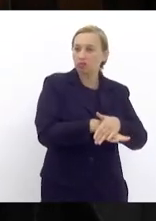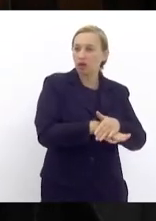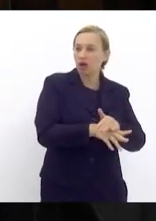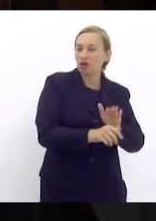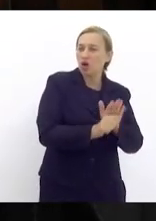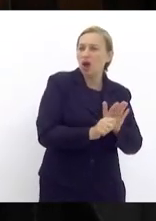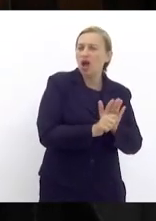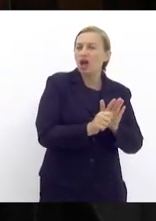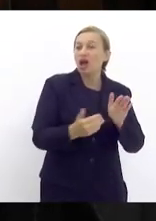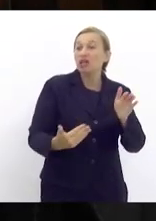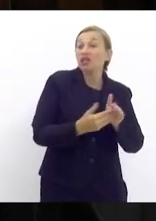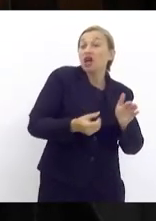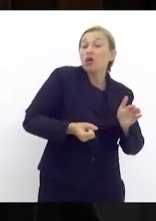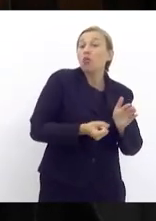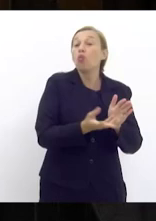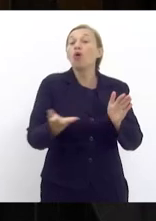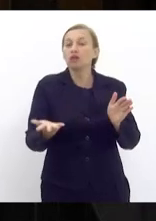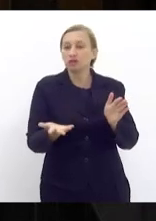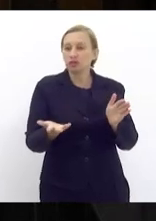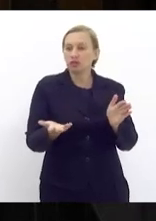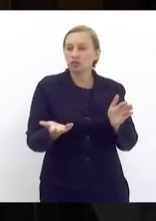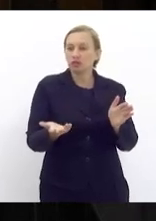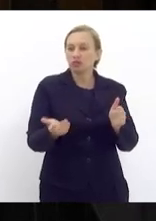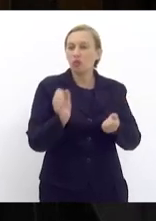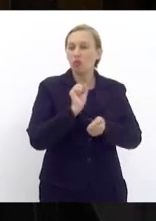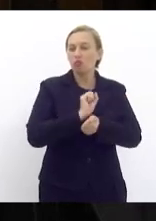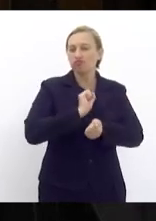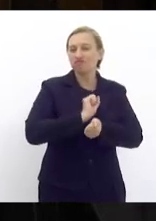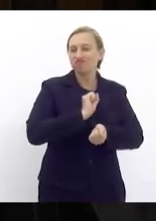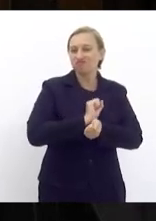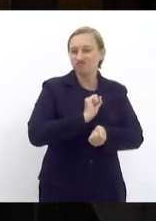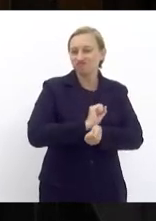Até quando nós vamos escolher? Até quando nós vamos esperar isso?